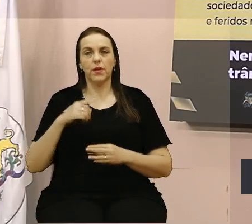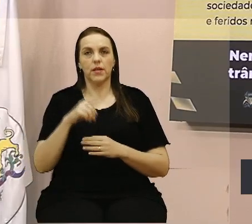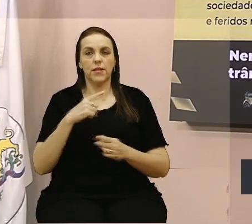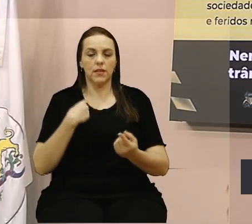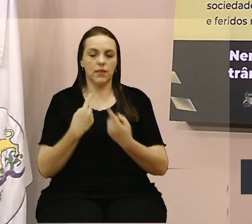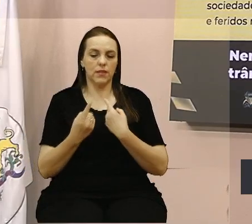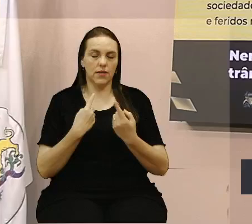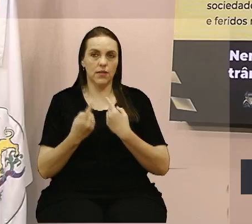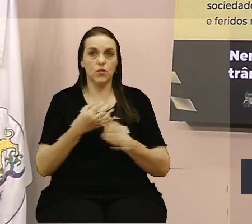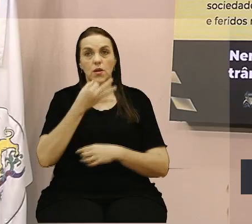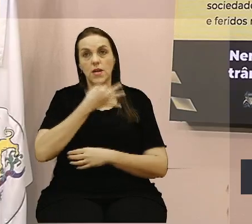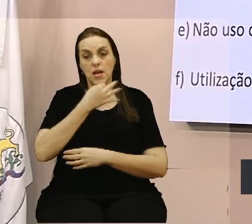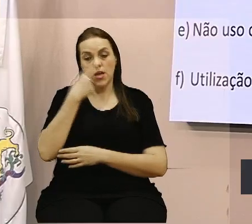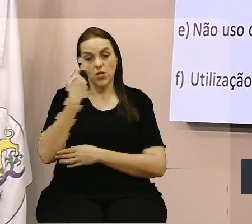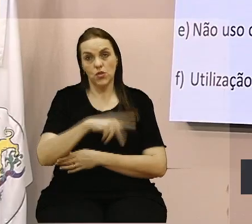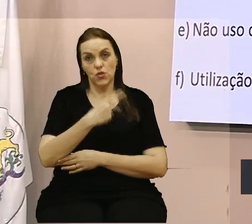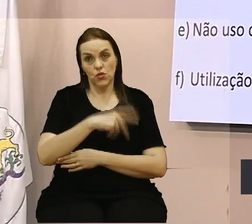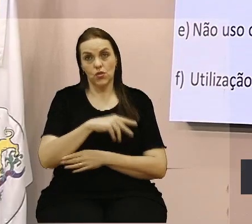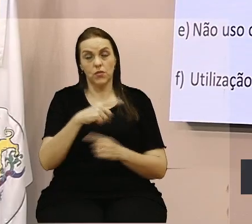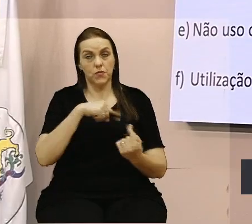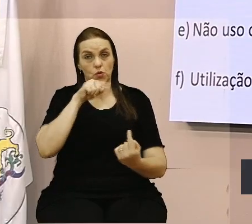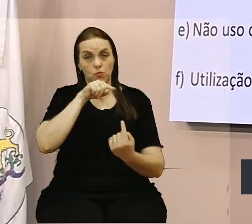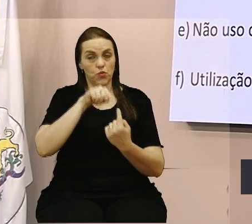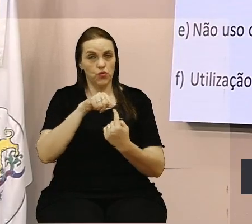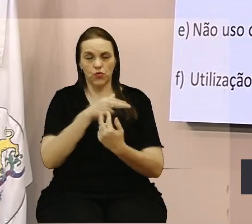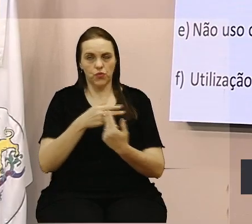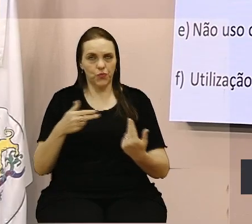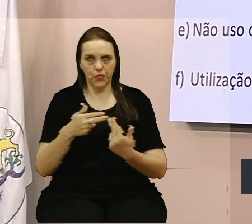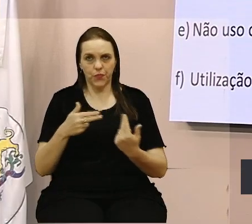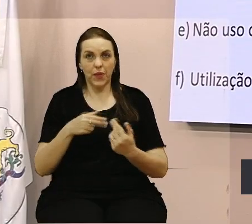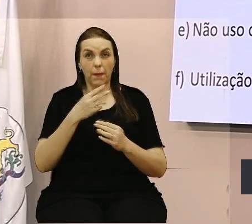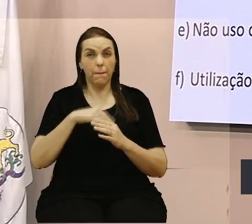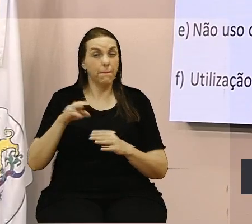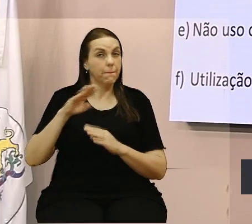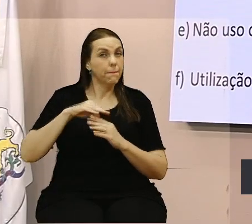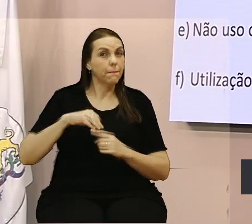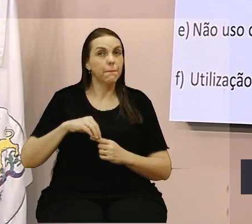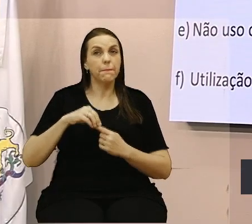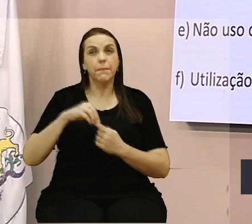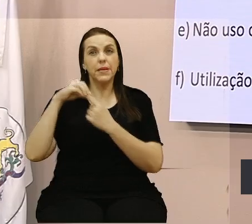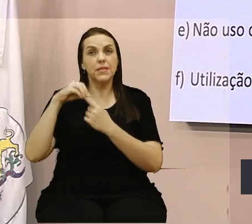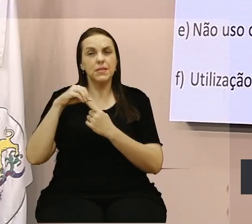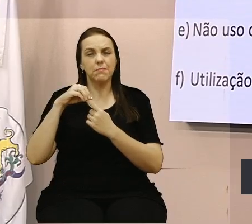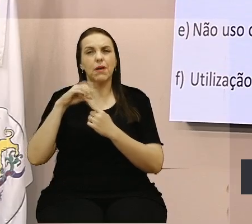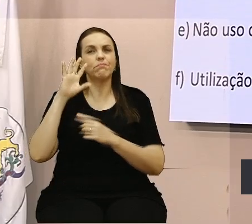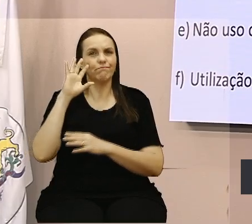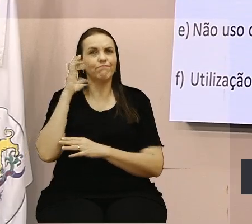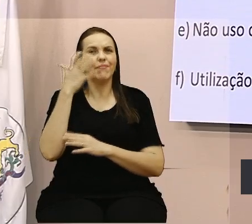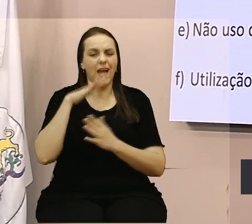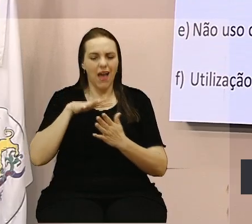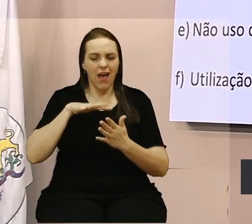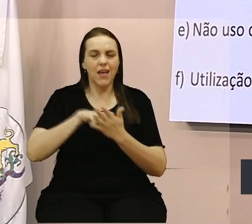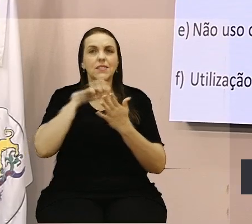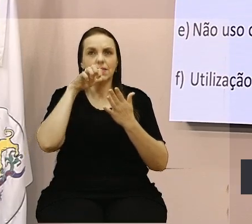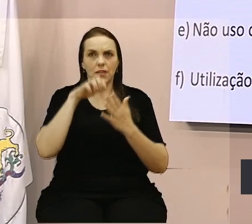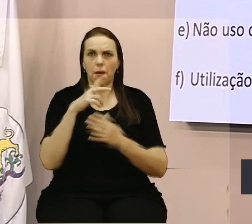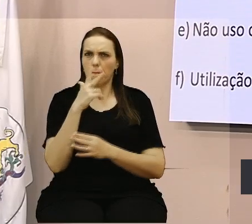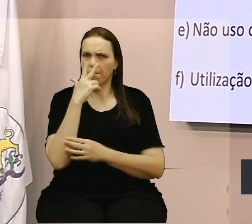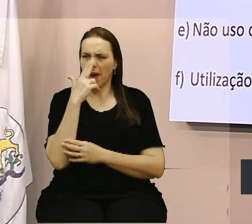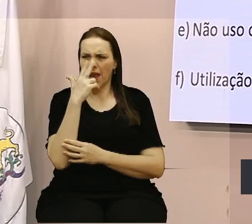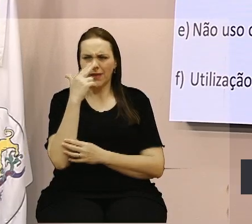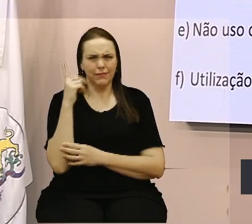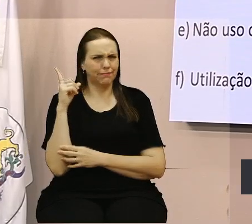de Caxias do Sul, né? Então, as principais causas de acidente, isso aqui parece que é uma coisa de outro mundo,